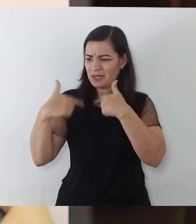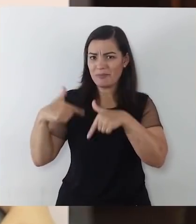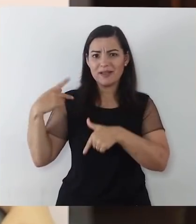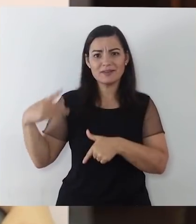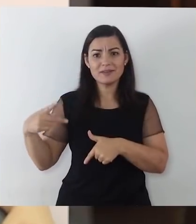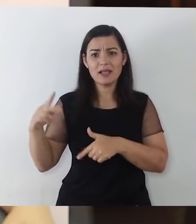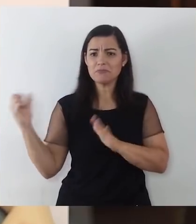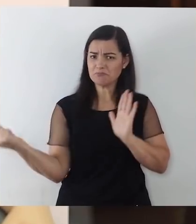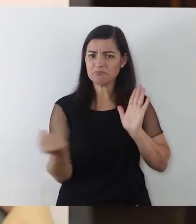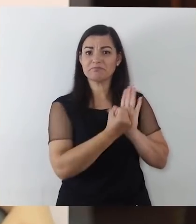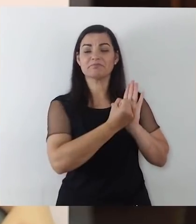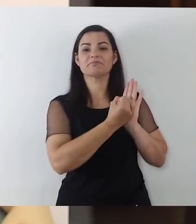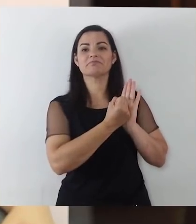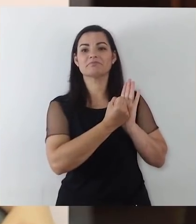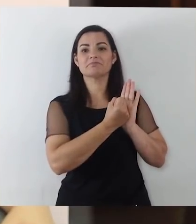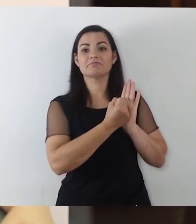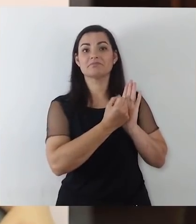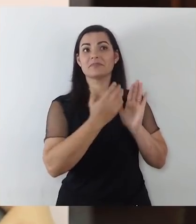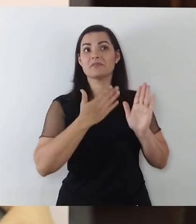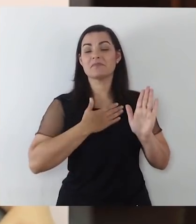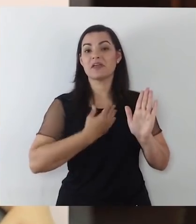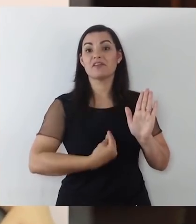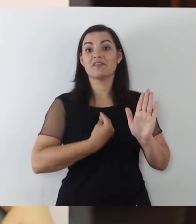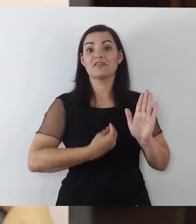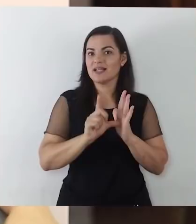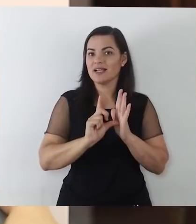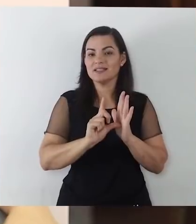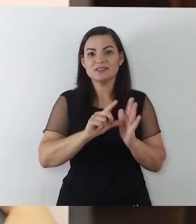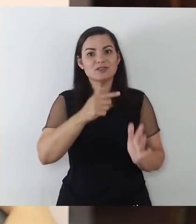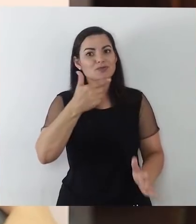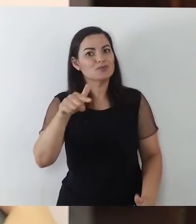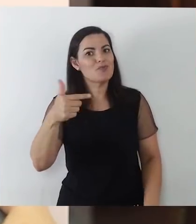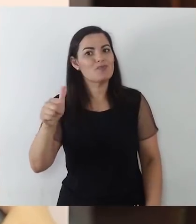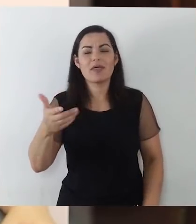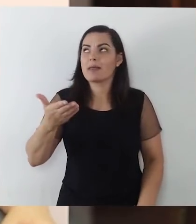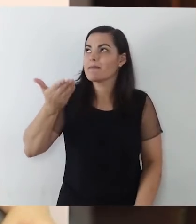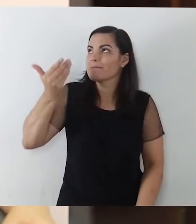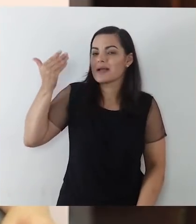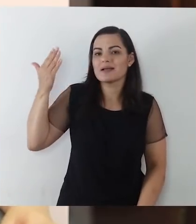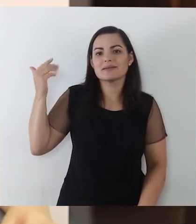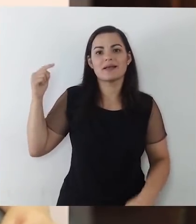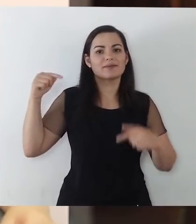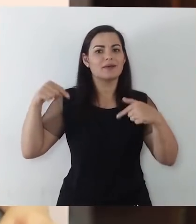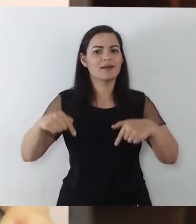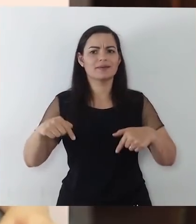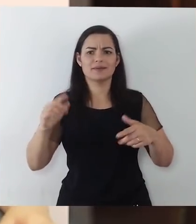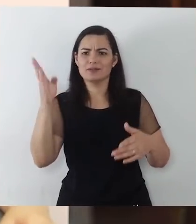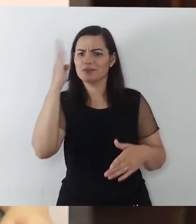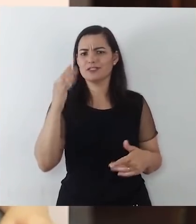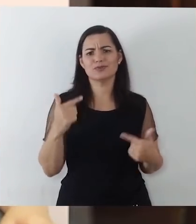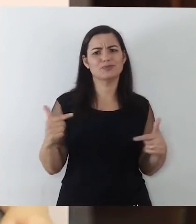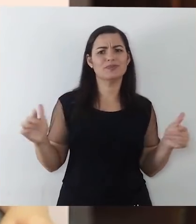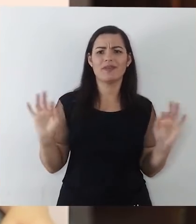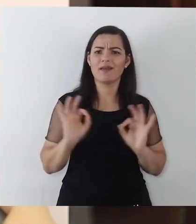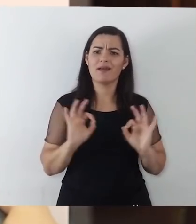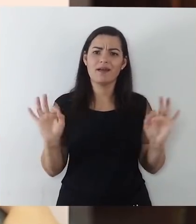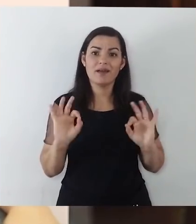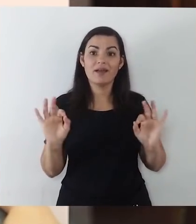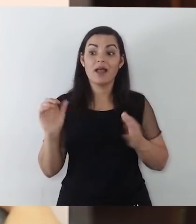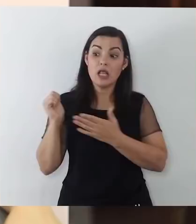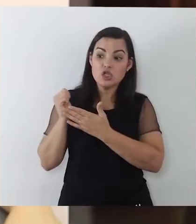de Toddy. Esse aqui é de Toddy. Depois tem